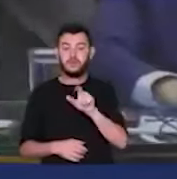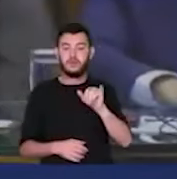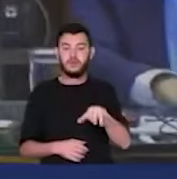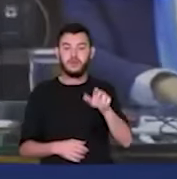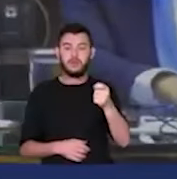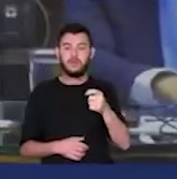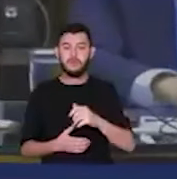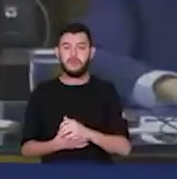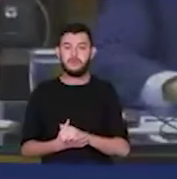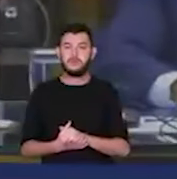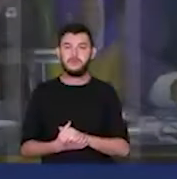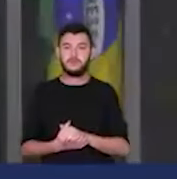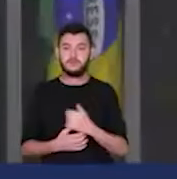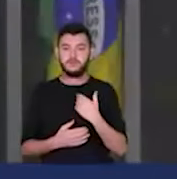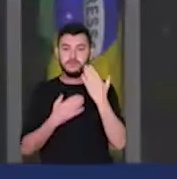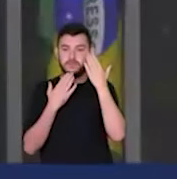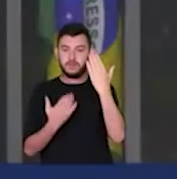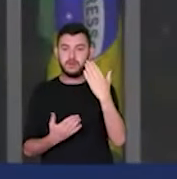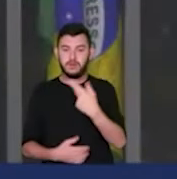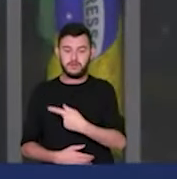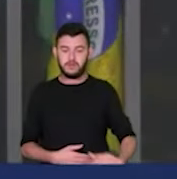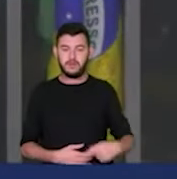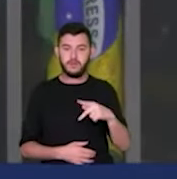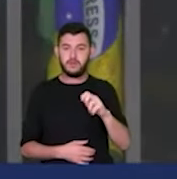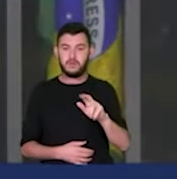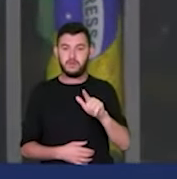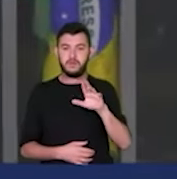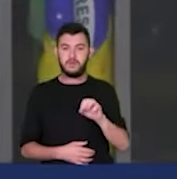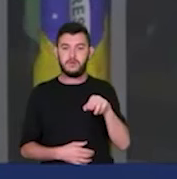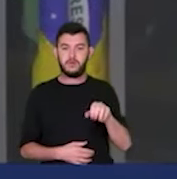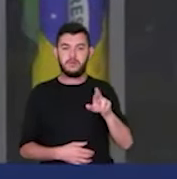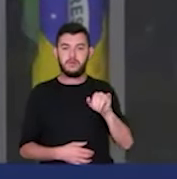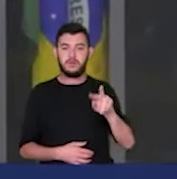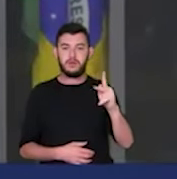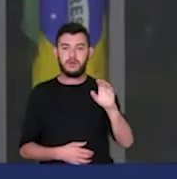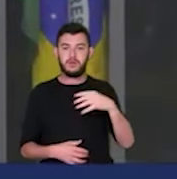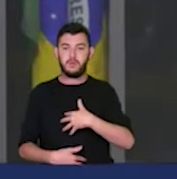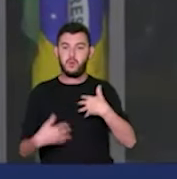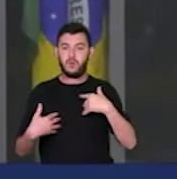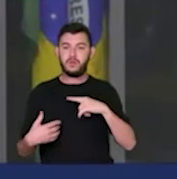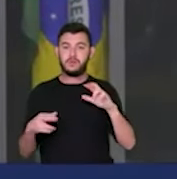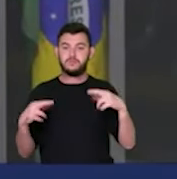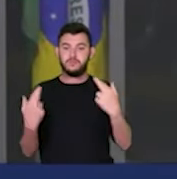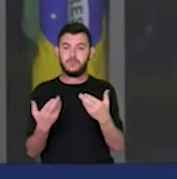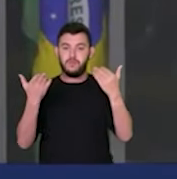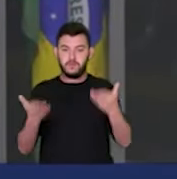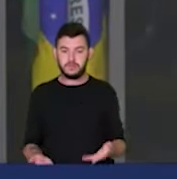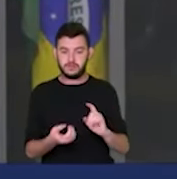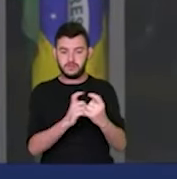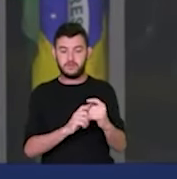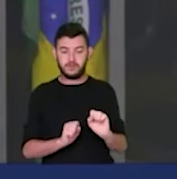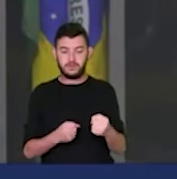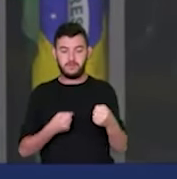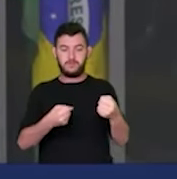Obrigado, presidente Paulo Marinho. Uma honra ter essa sessão presidida pelo senhor, que defende